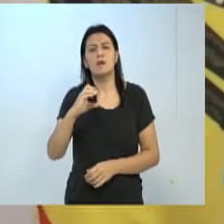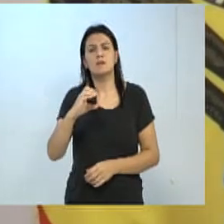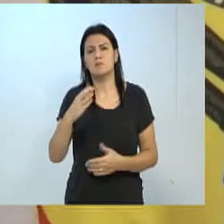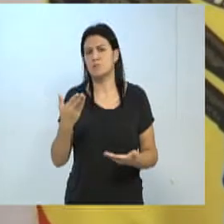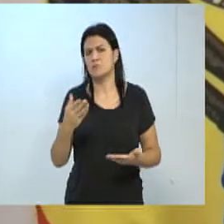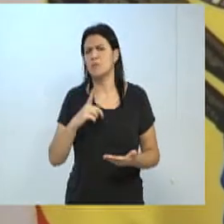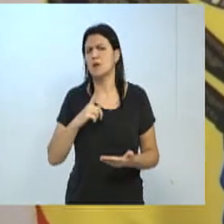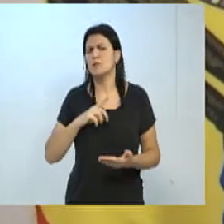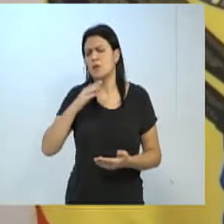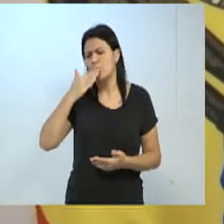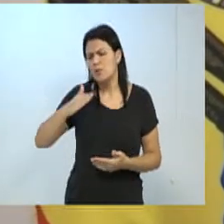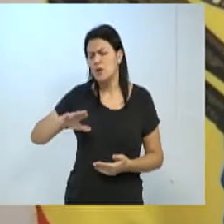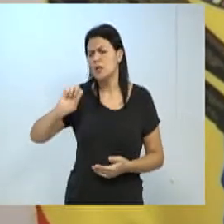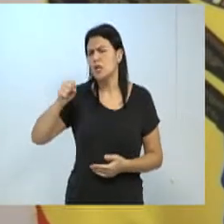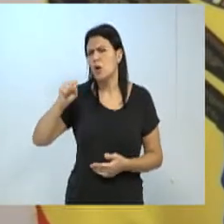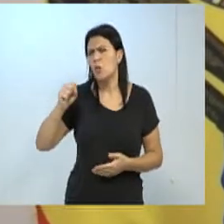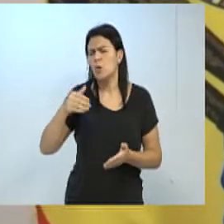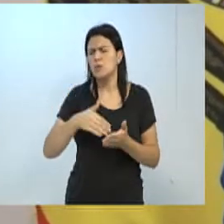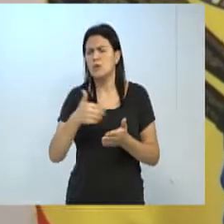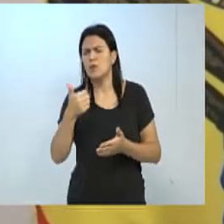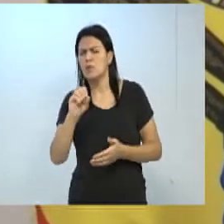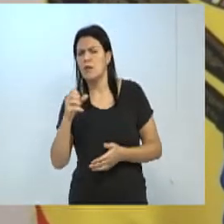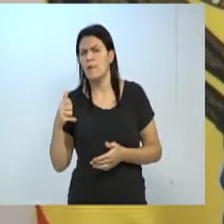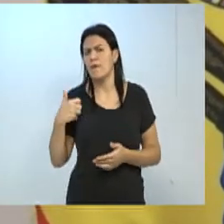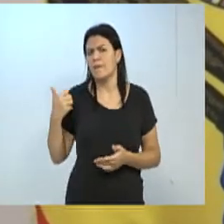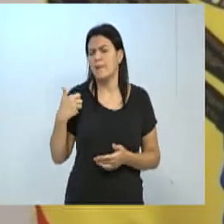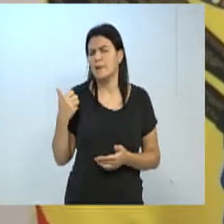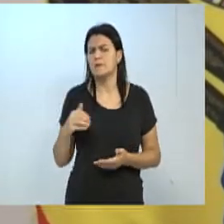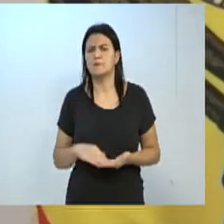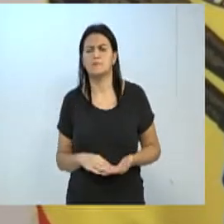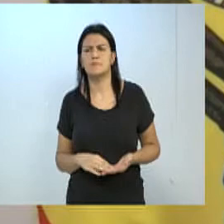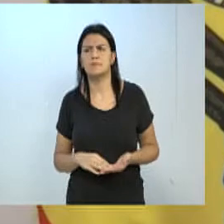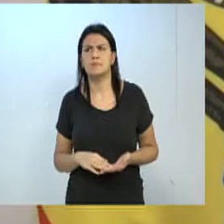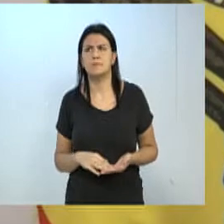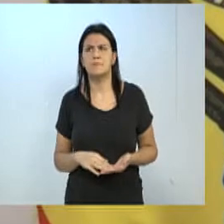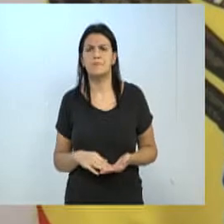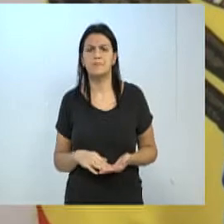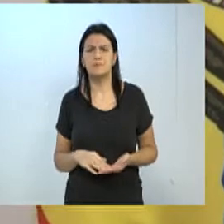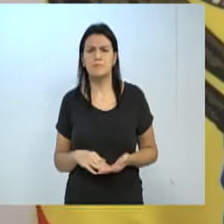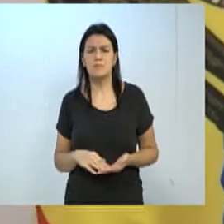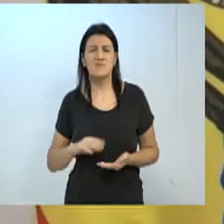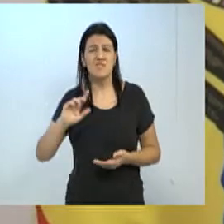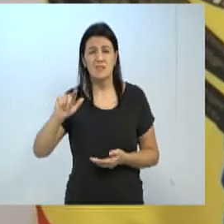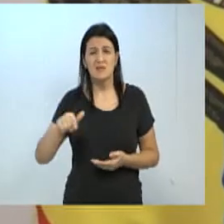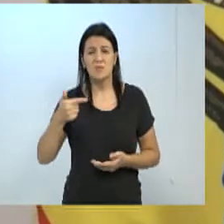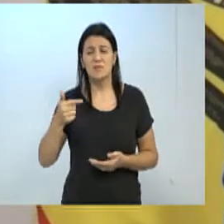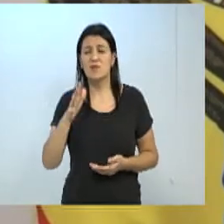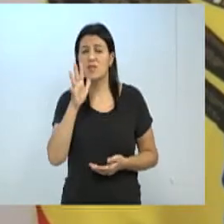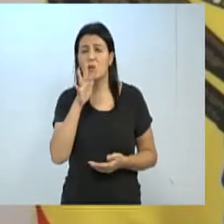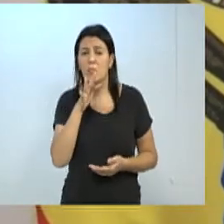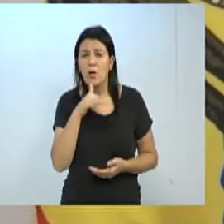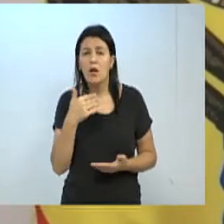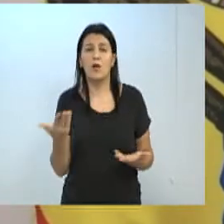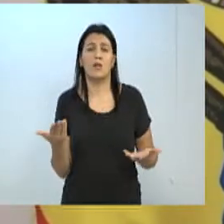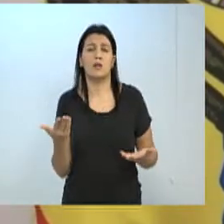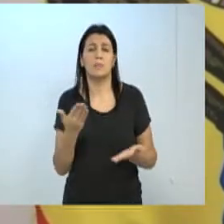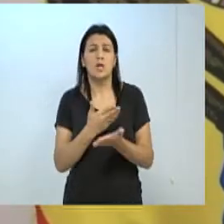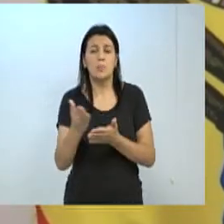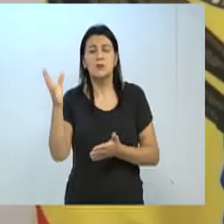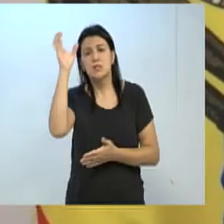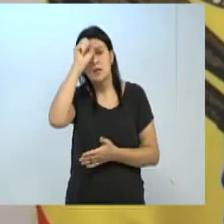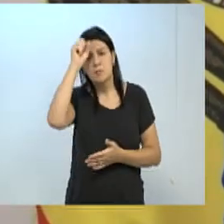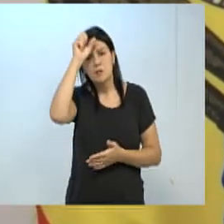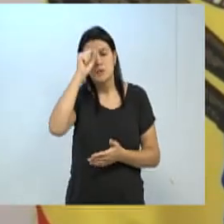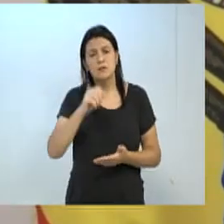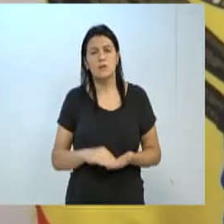10 anos, tá? Que quando vai chegar lá com os seus 18 para entrar no intervino, já está tarde. Nós podemos pegar, para fazer um diamante,